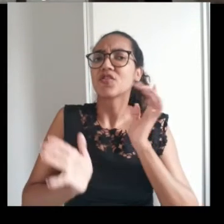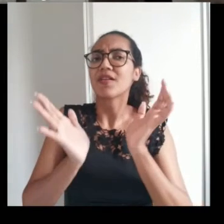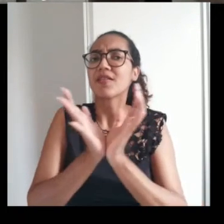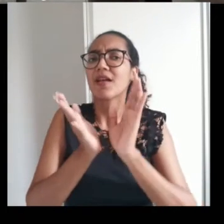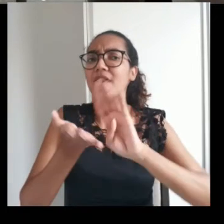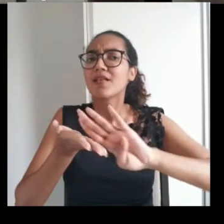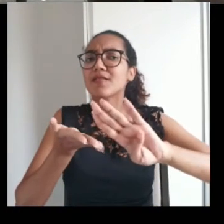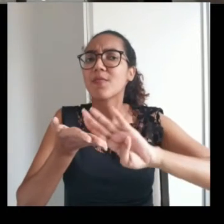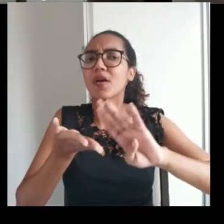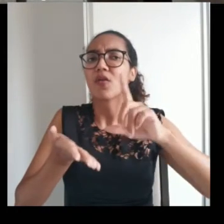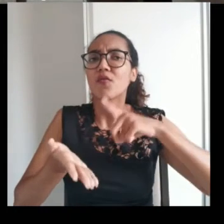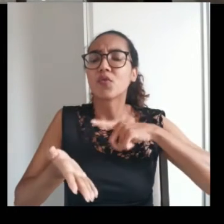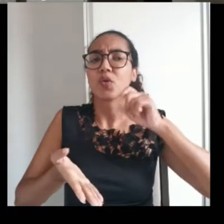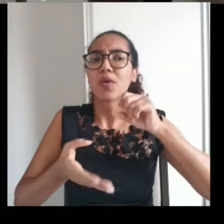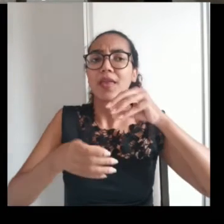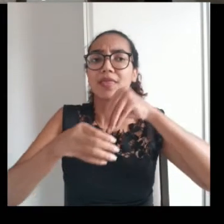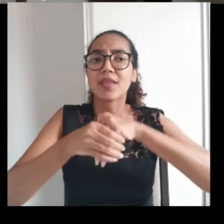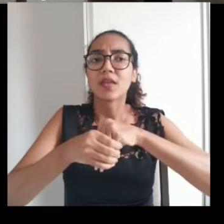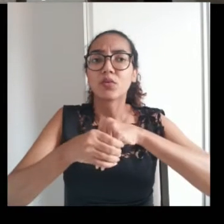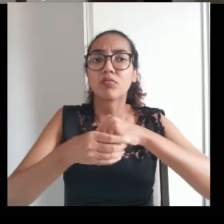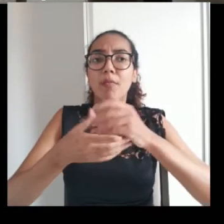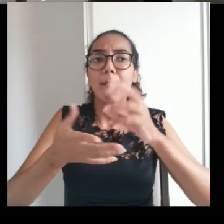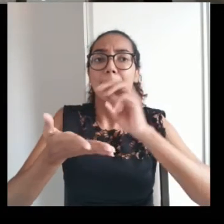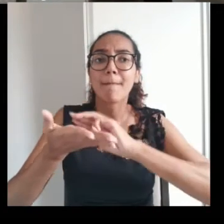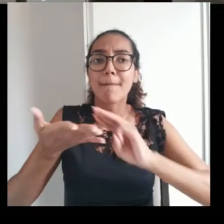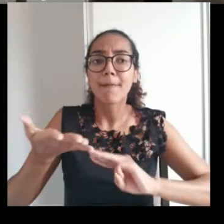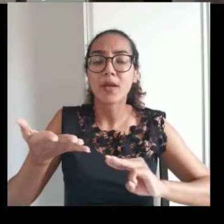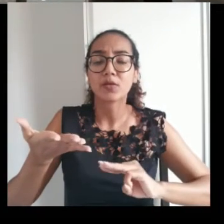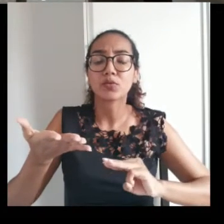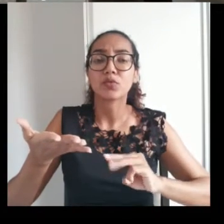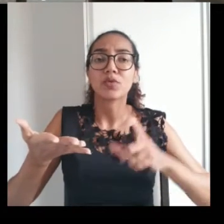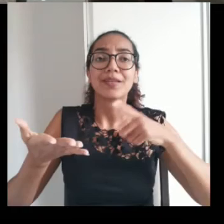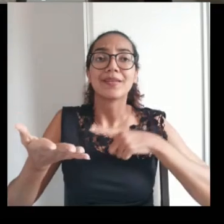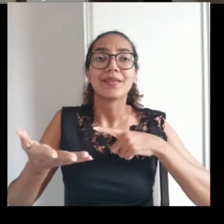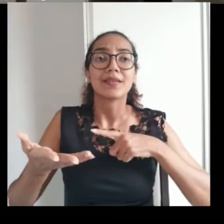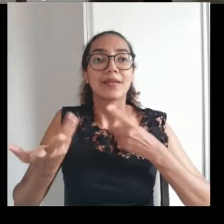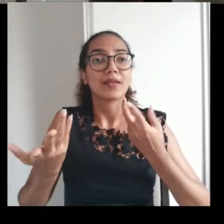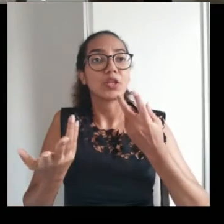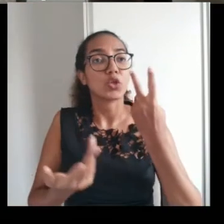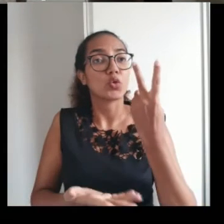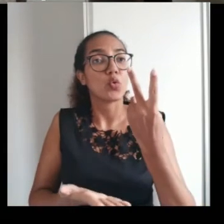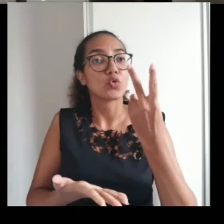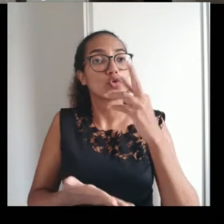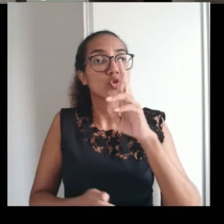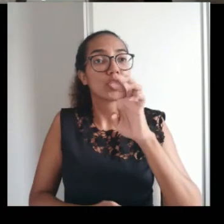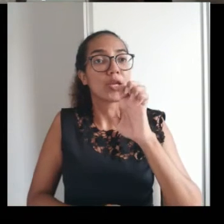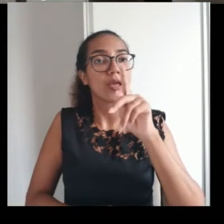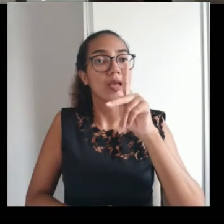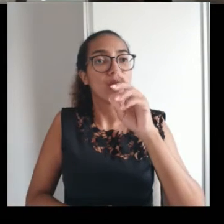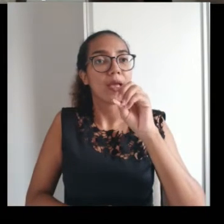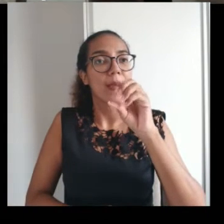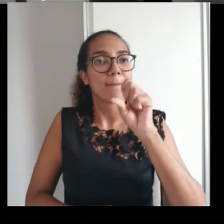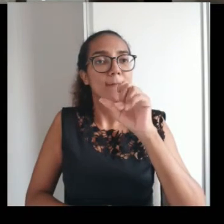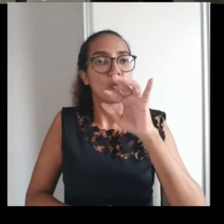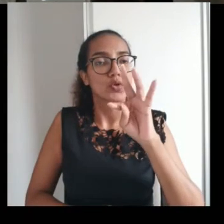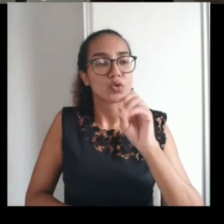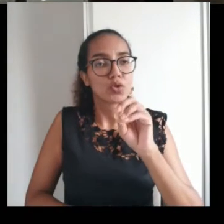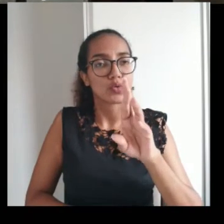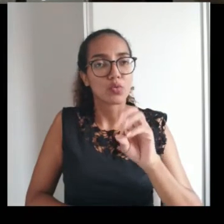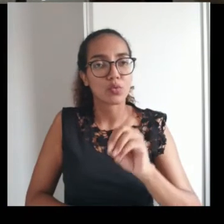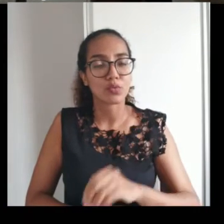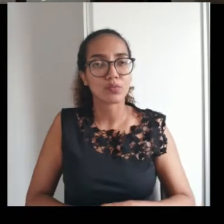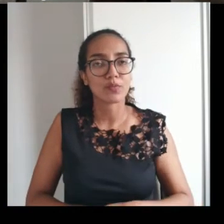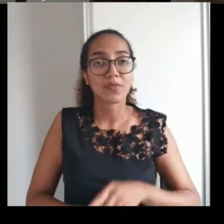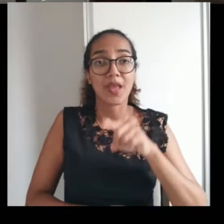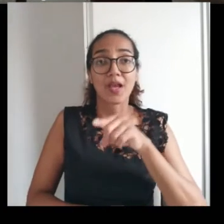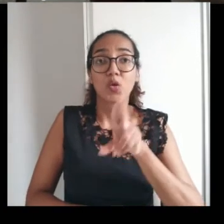agora que essa classe banco ela tem como atributo os dois repositórios, o repositório de contas e o repositório de clientes, né? Aqui eu estou usando